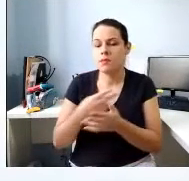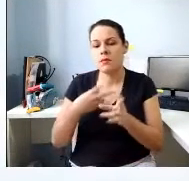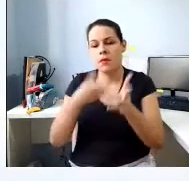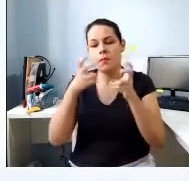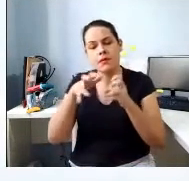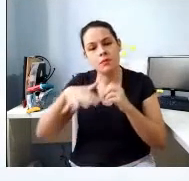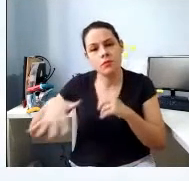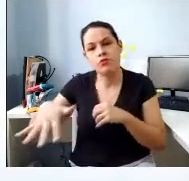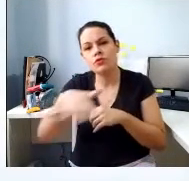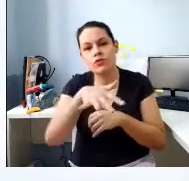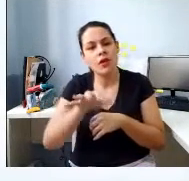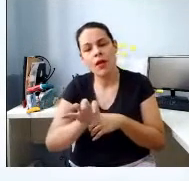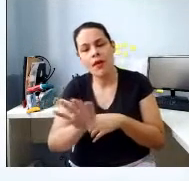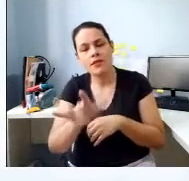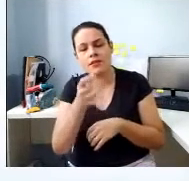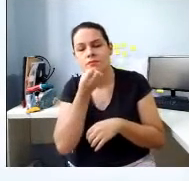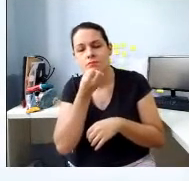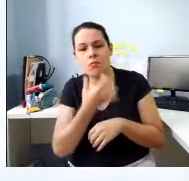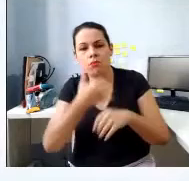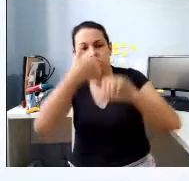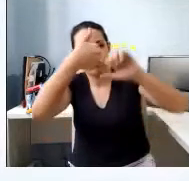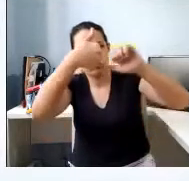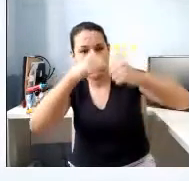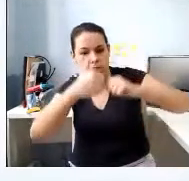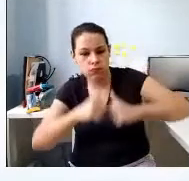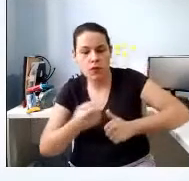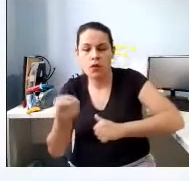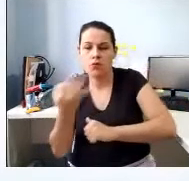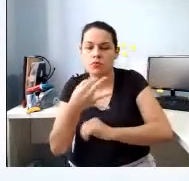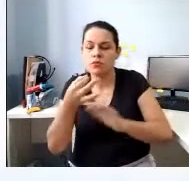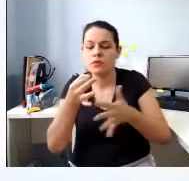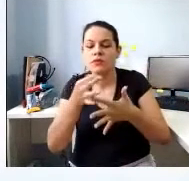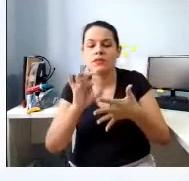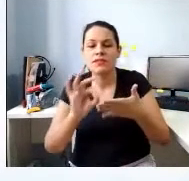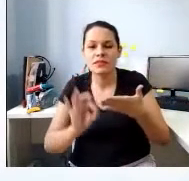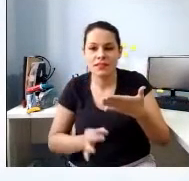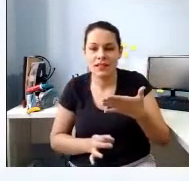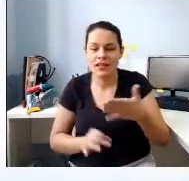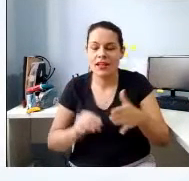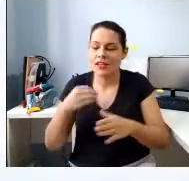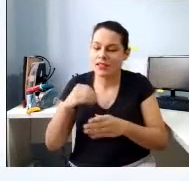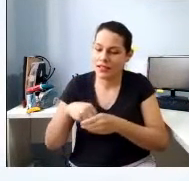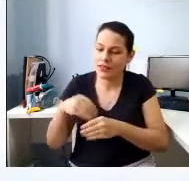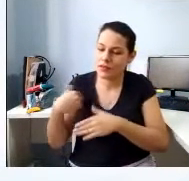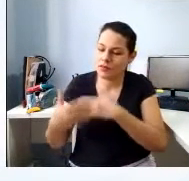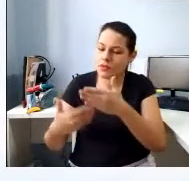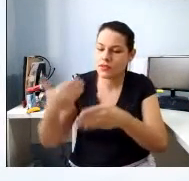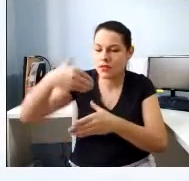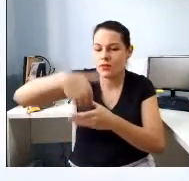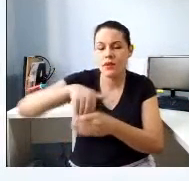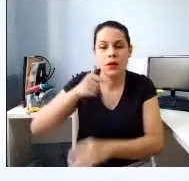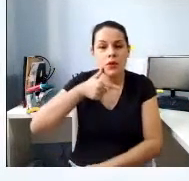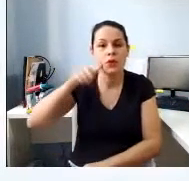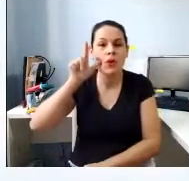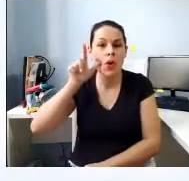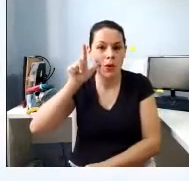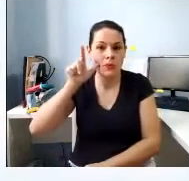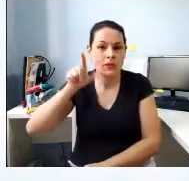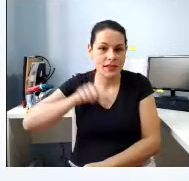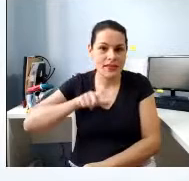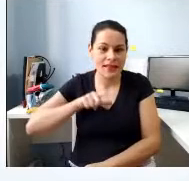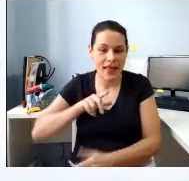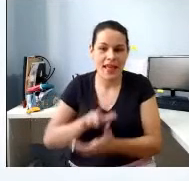são esses os elementos que eu identifico como os principais desse processo eleitoral que culminou ontem e que